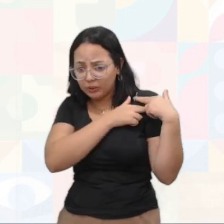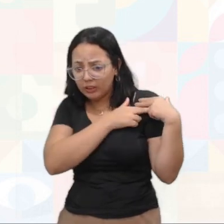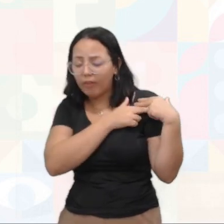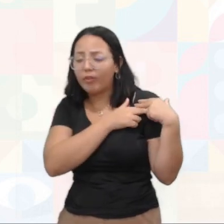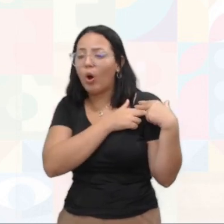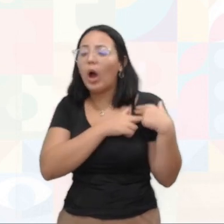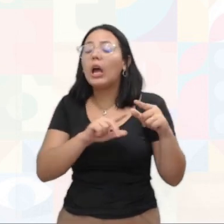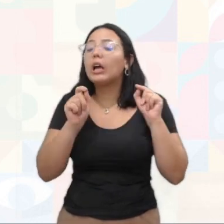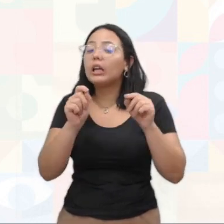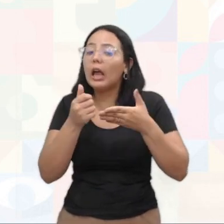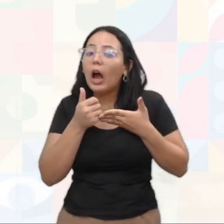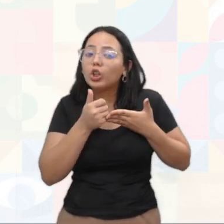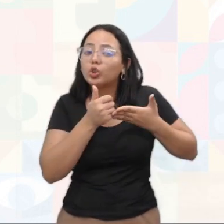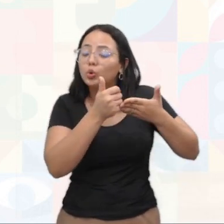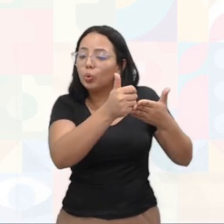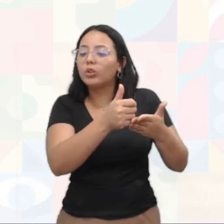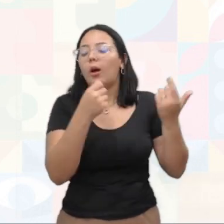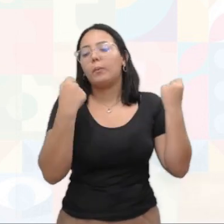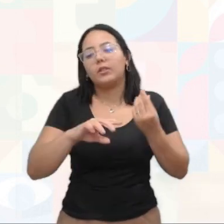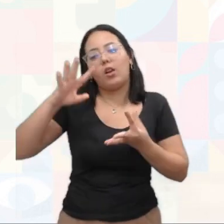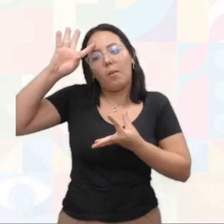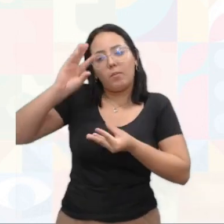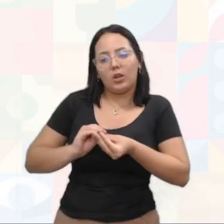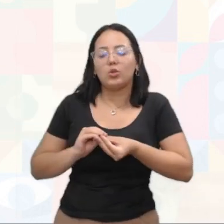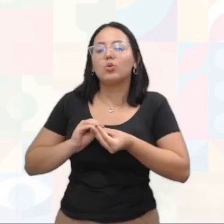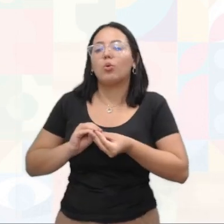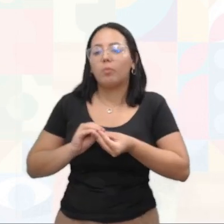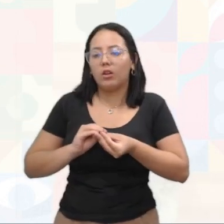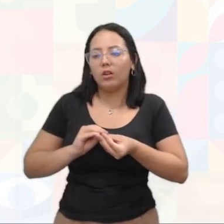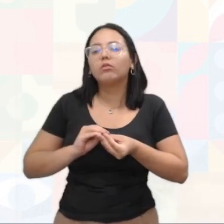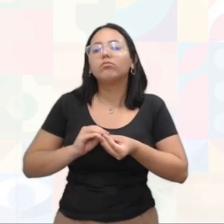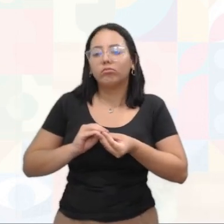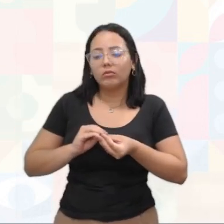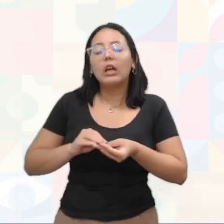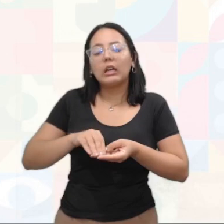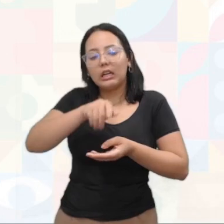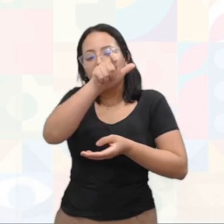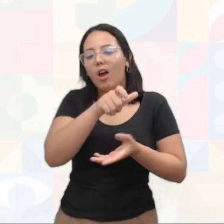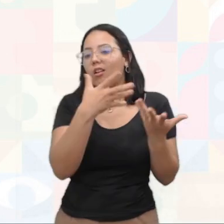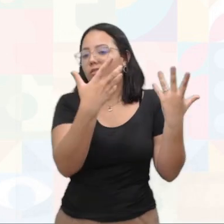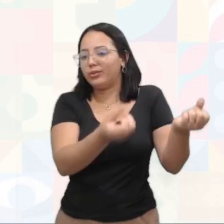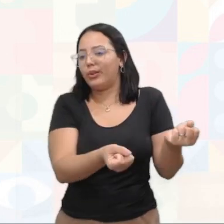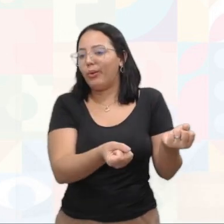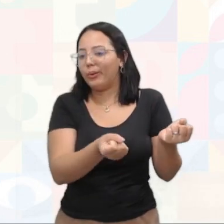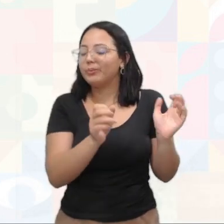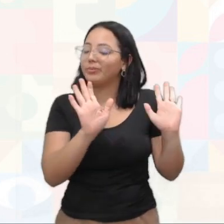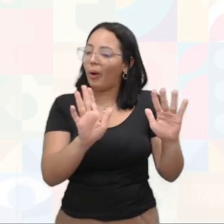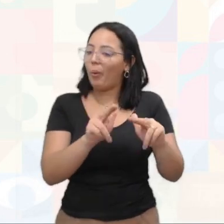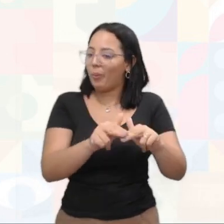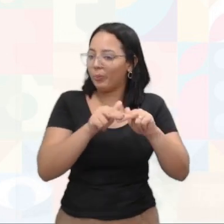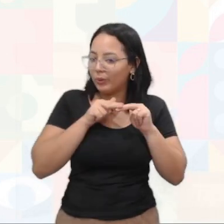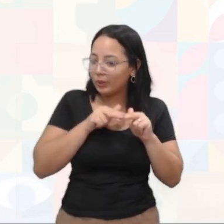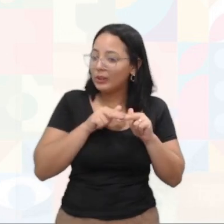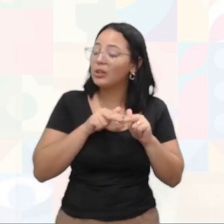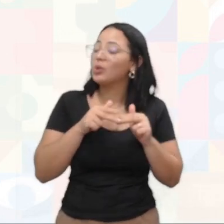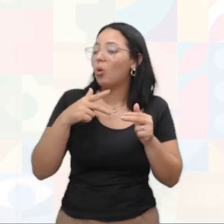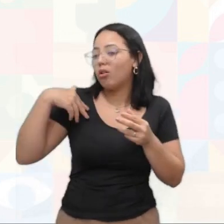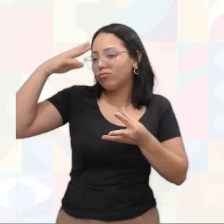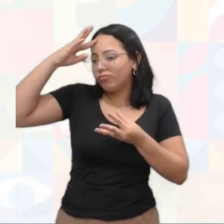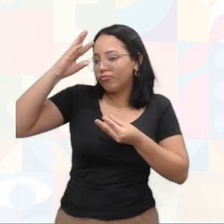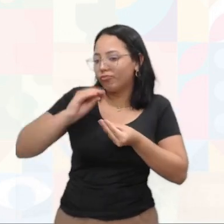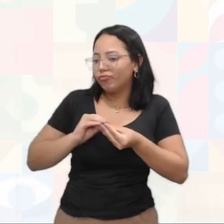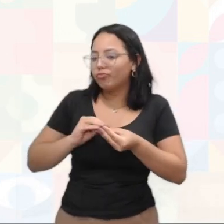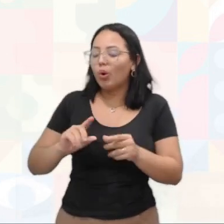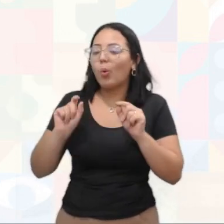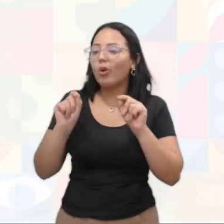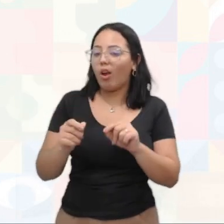quem socorre deverá presumir o consentimento implícito que foi fornecido. Com isso, pressupõe que